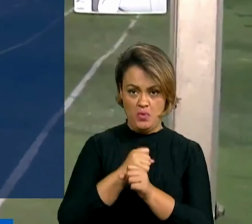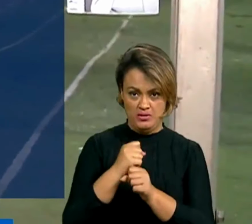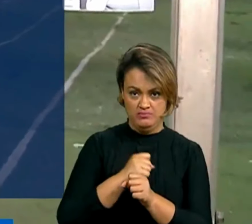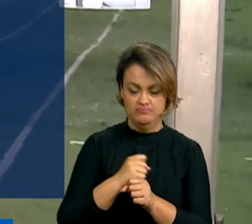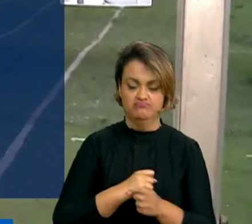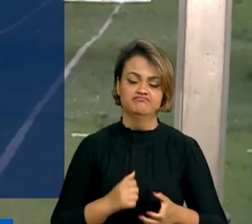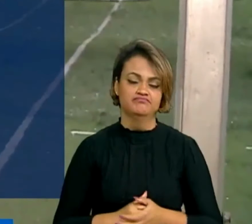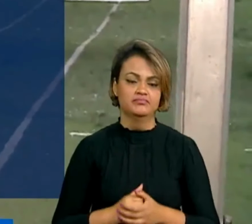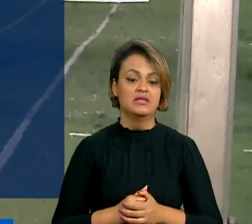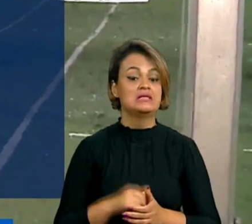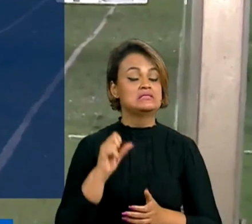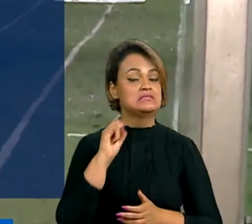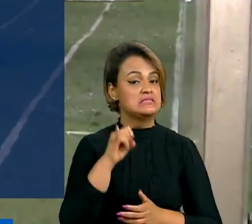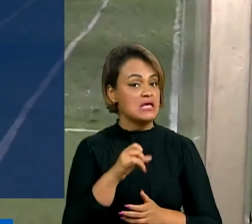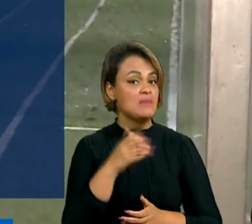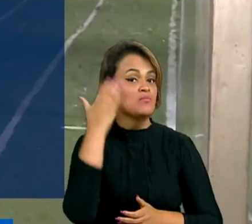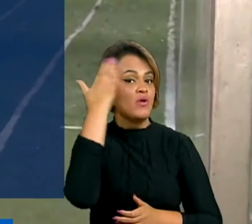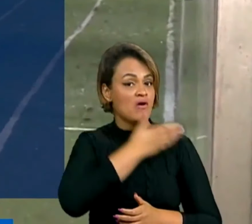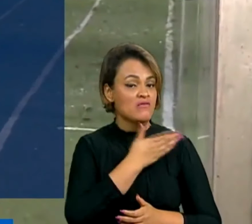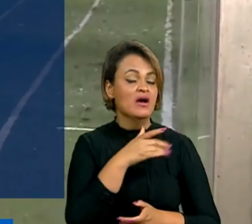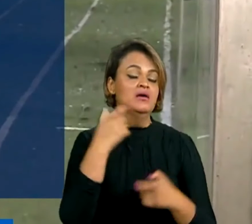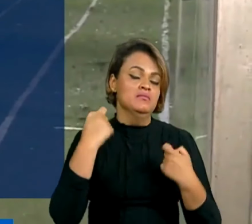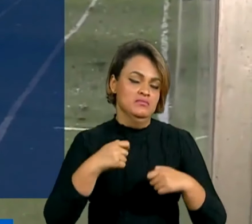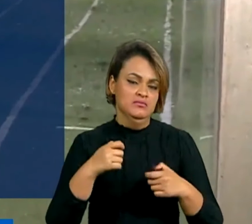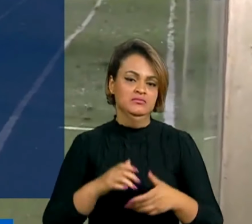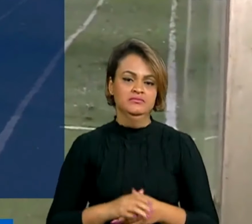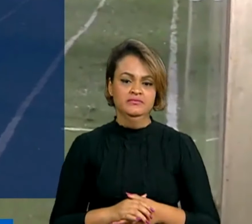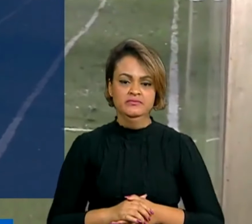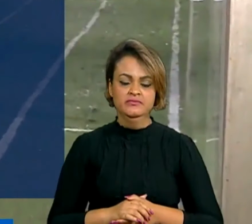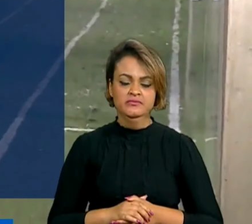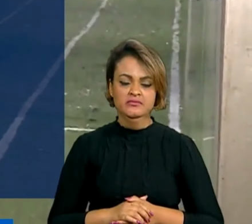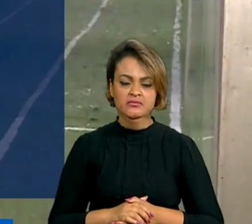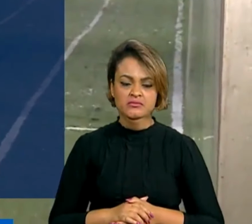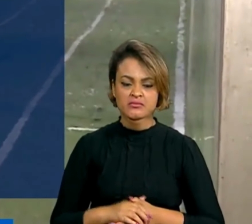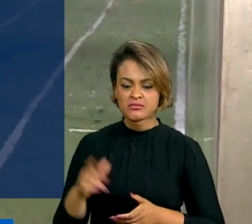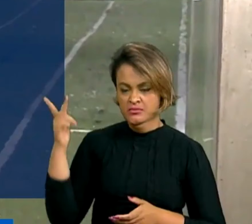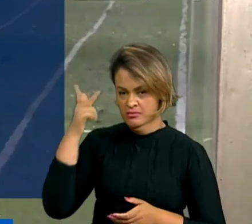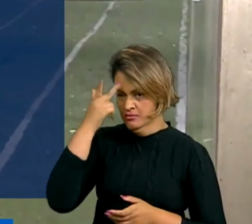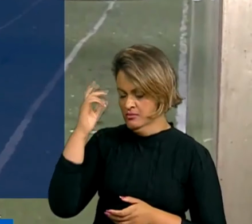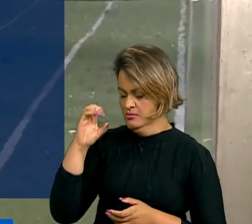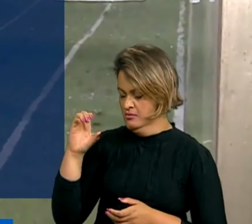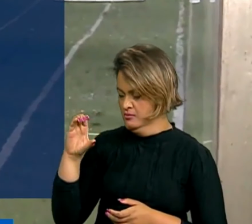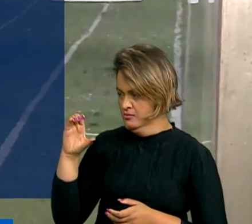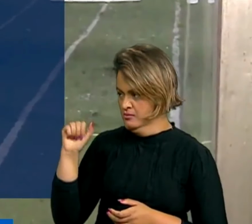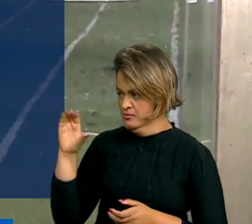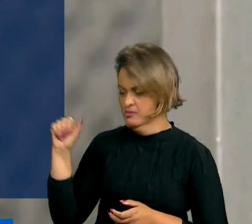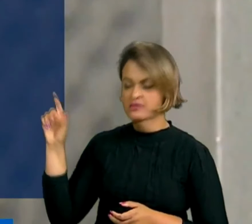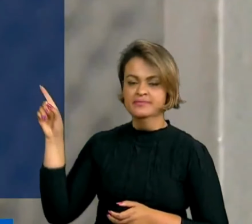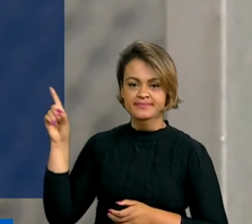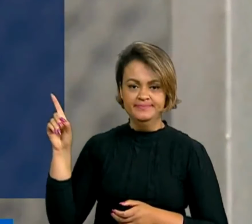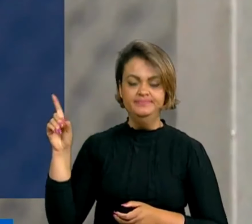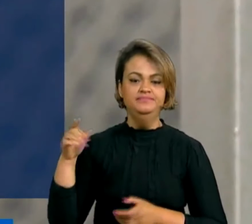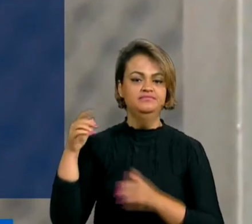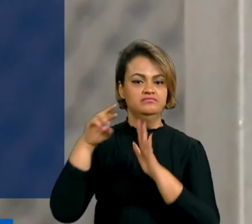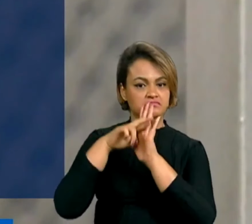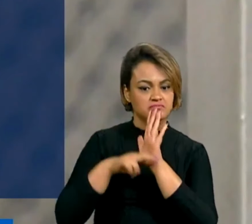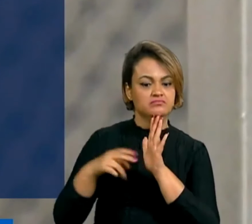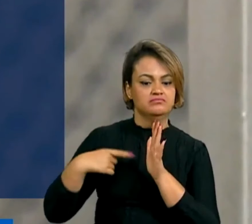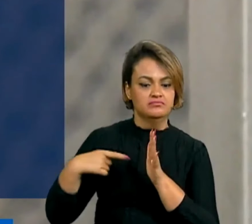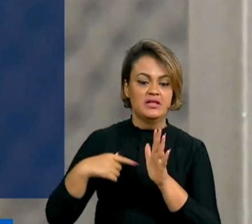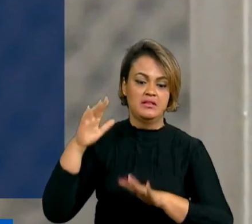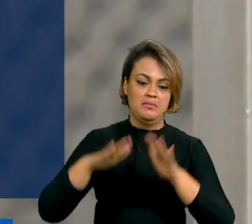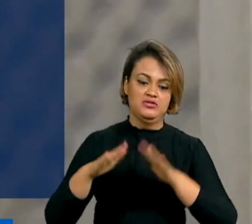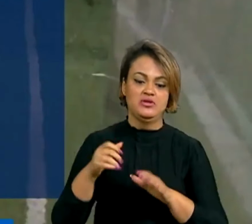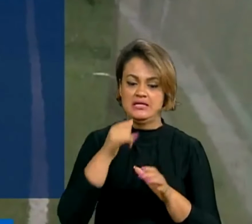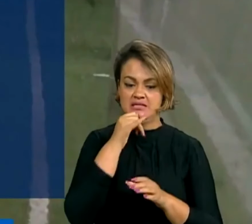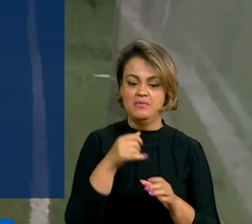uma delas, desde que seja comprovada a necessidade. Para os CACs, as regras são específicas para cada categoria.